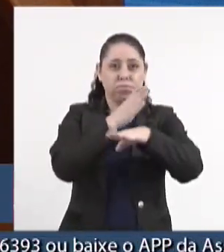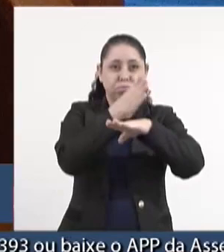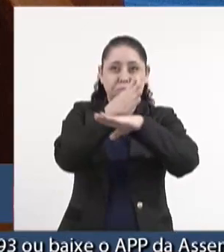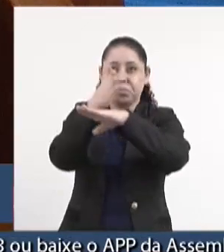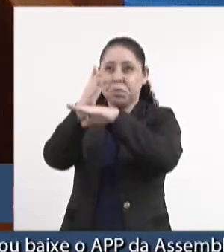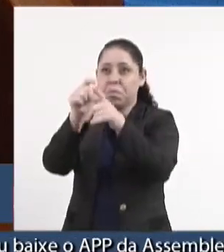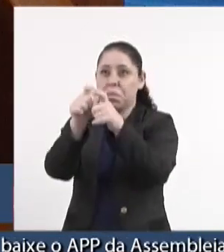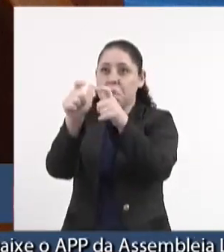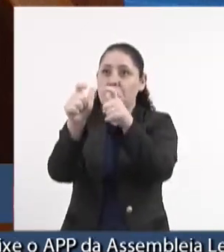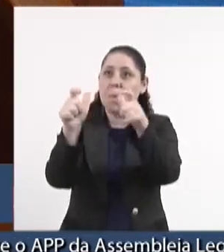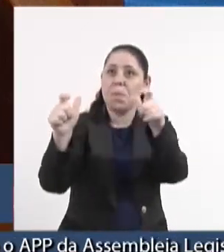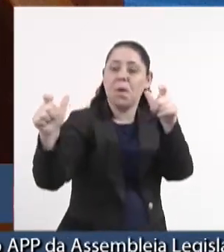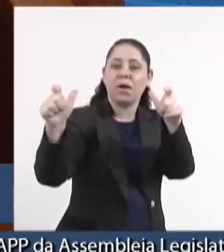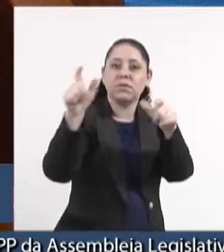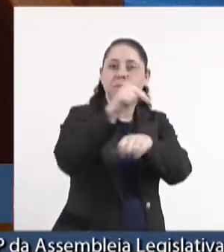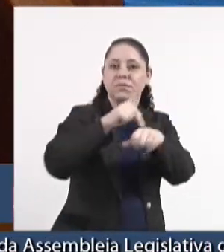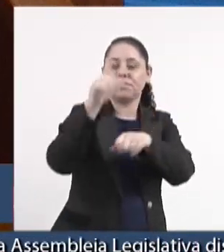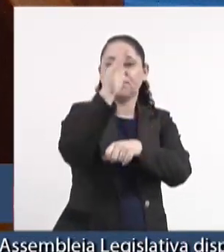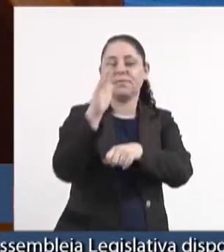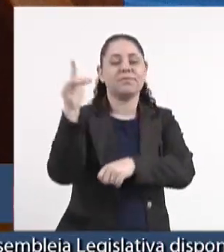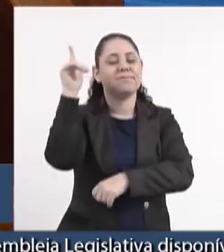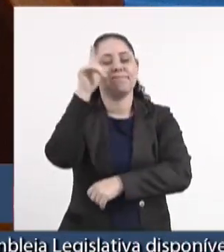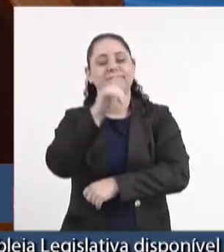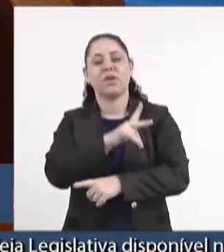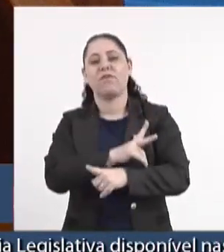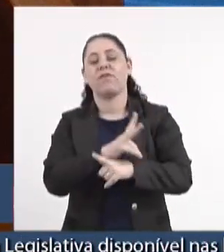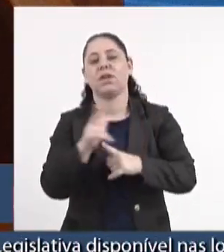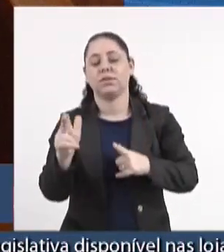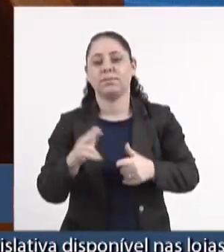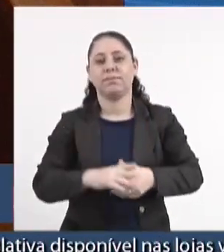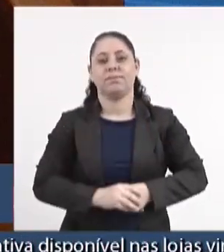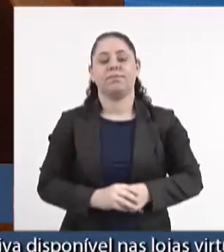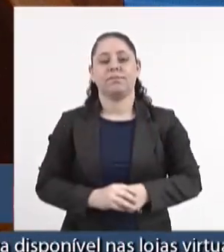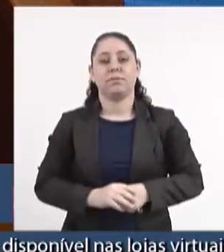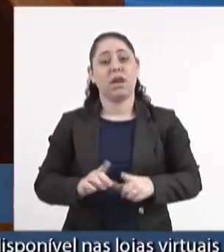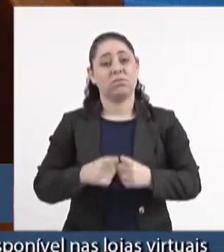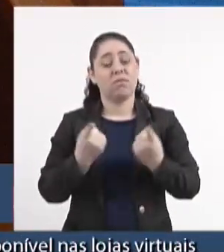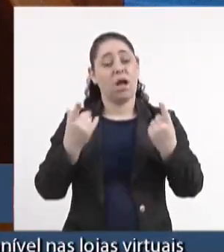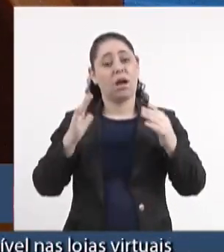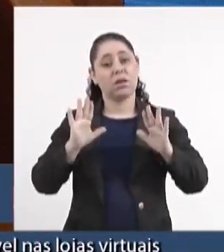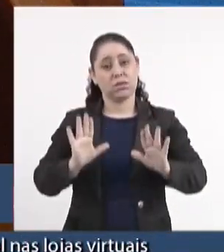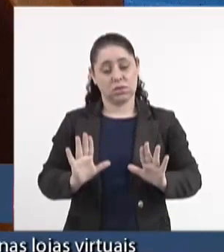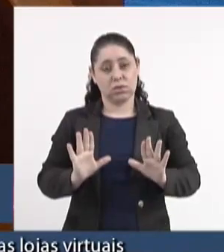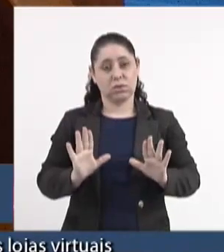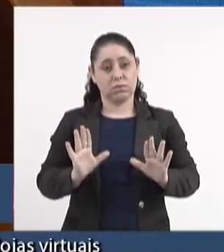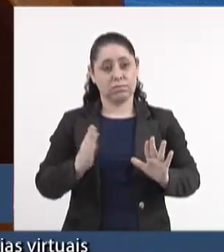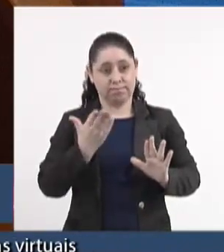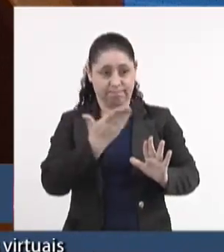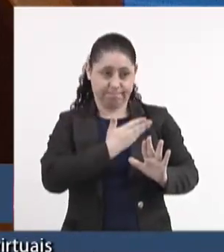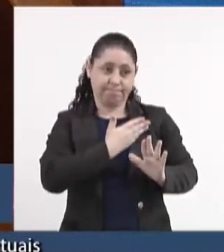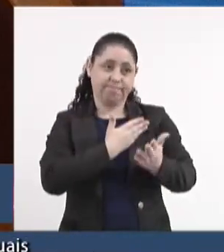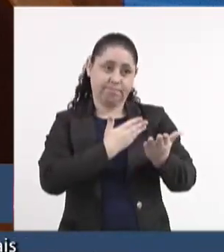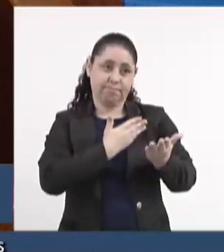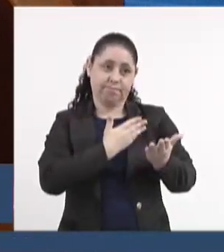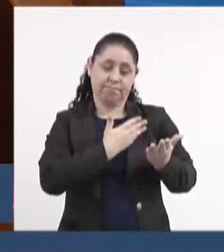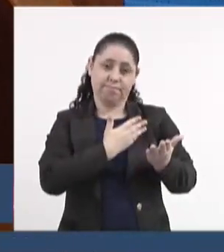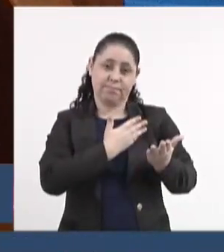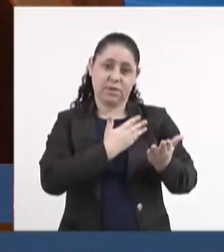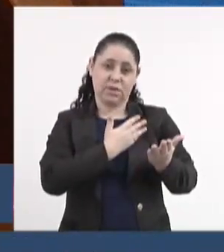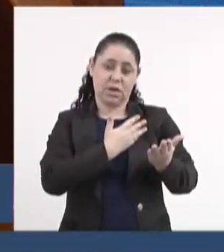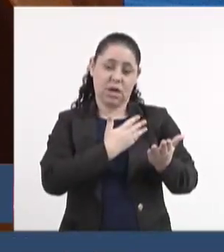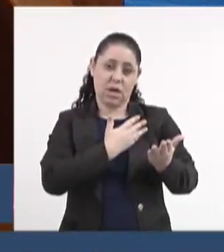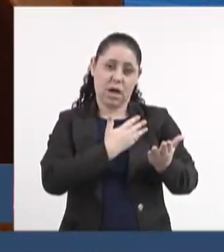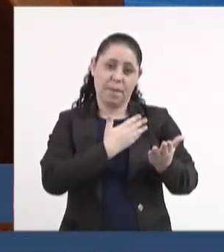e também estamos conseguindo avanços. Mas, companheiros, nós não deixamos no